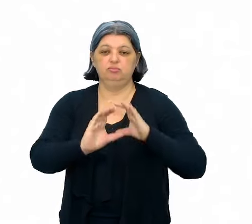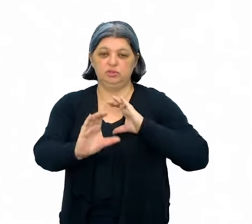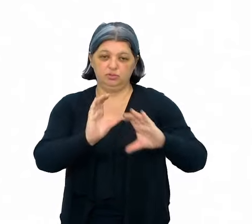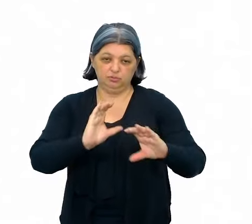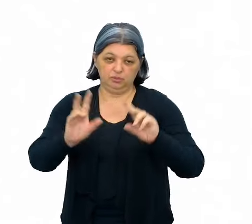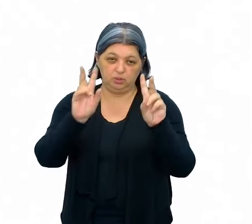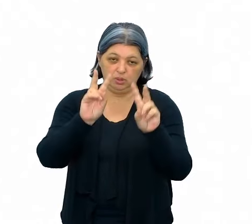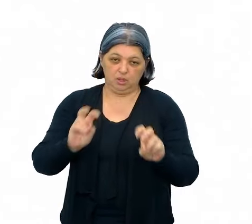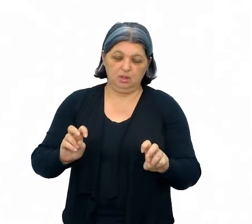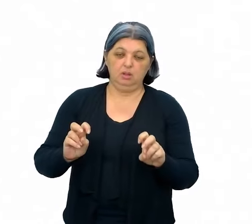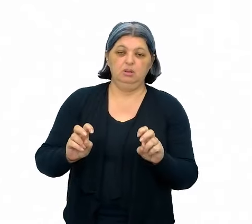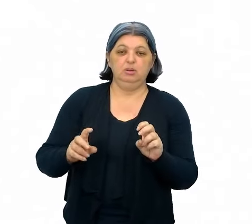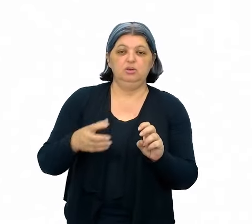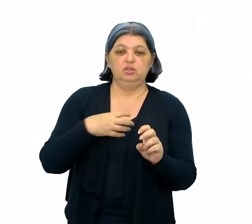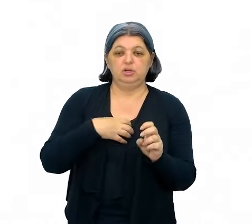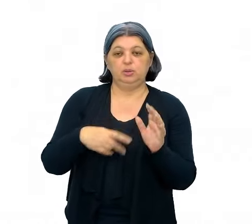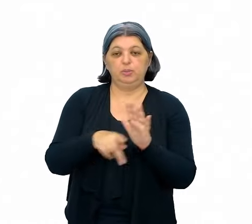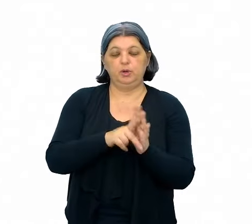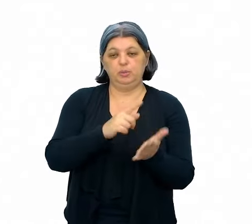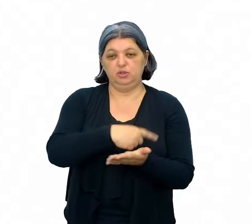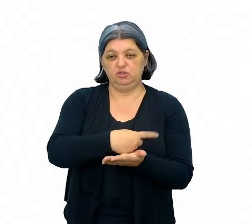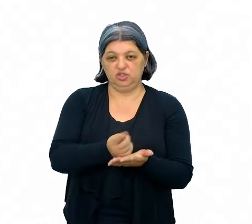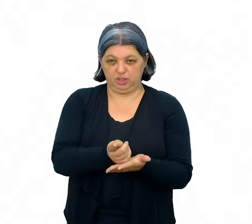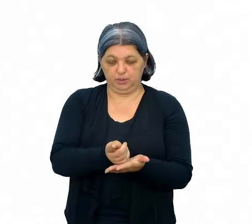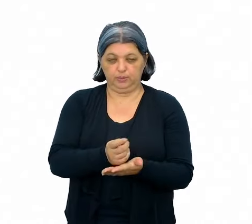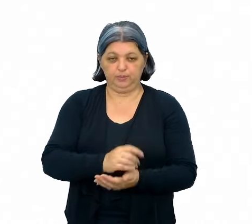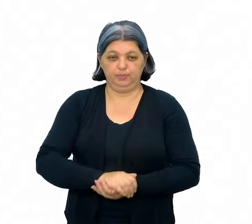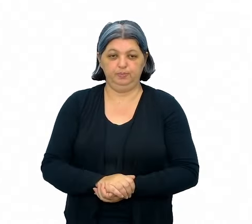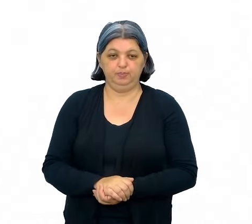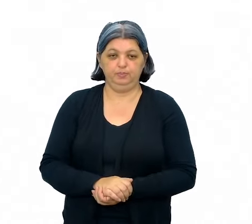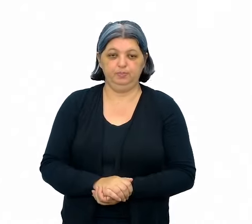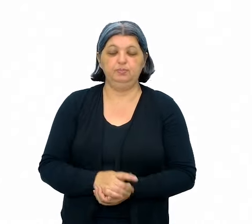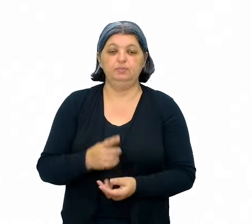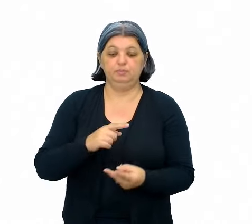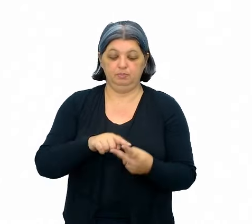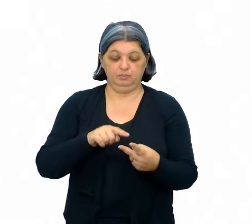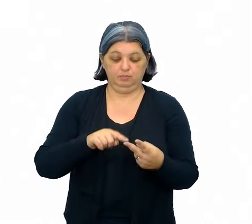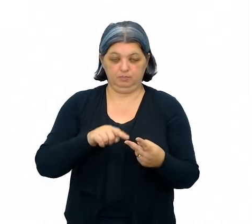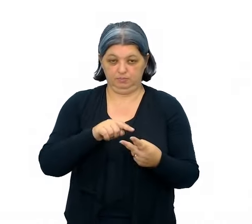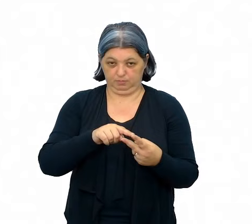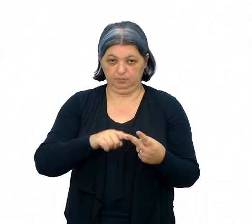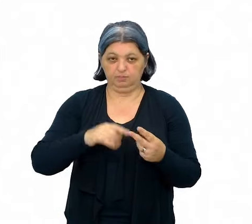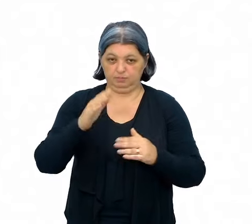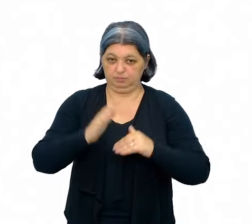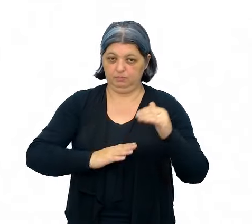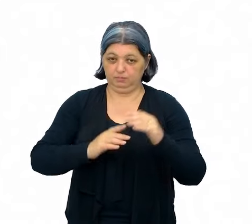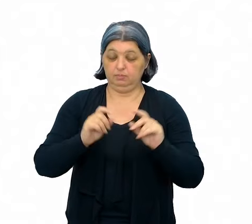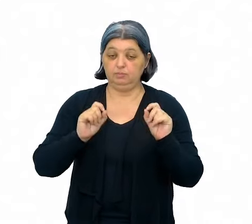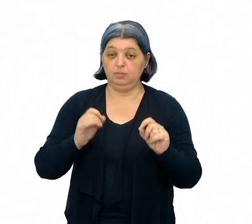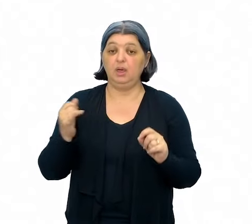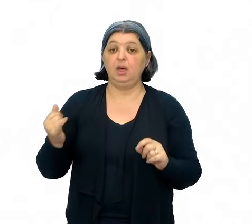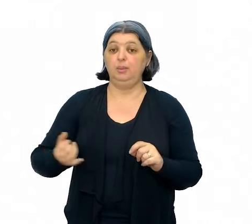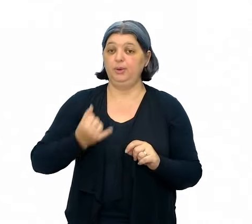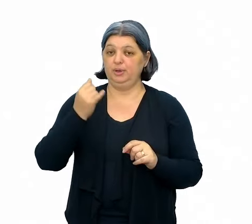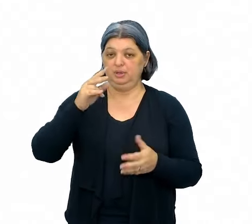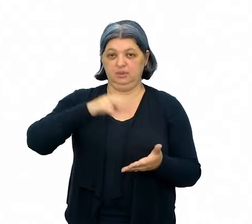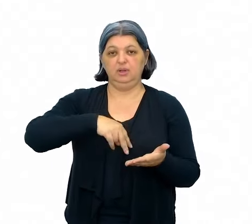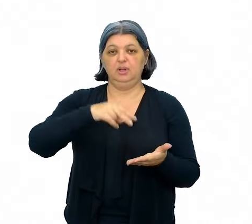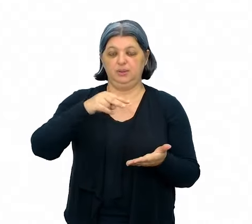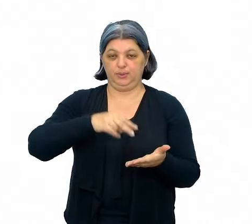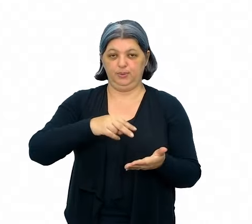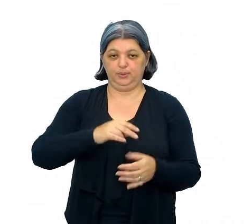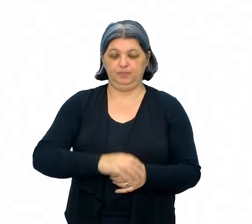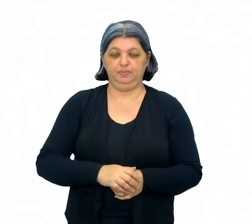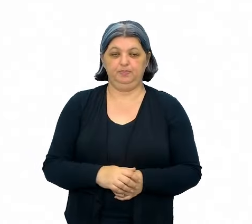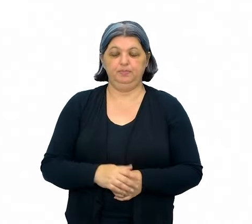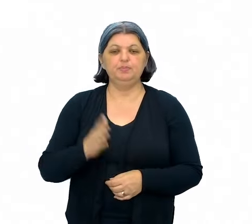do gênero. Então, está presente nessas duas habilidades a importância da leitura.